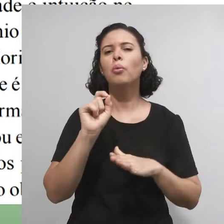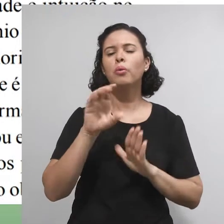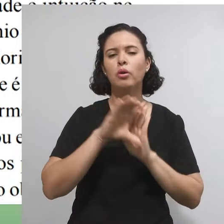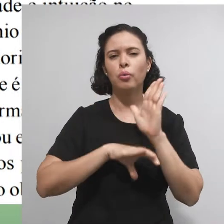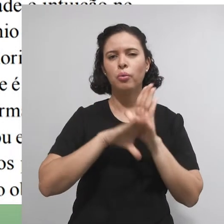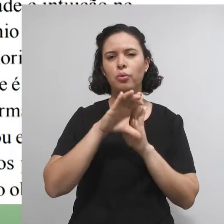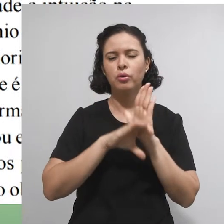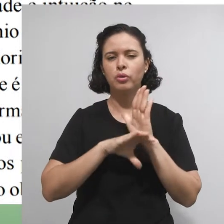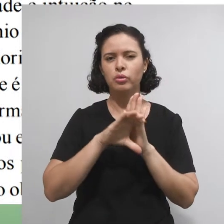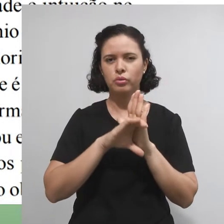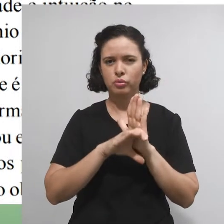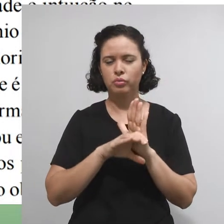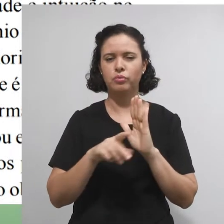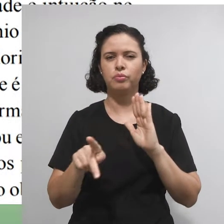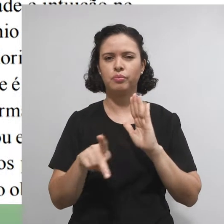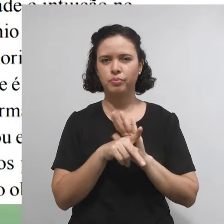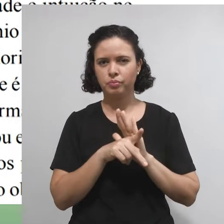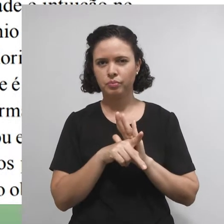tratar aqui